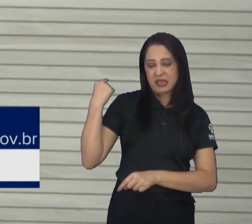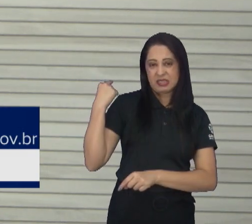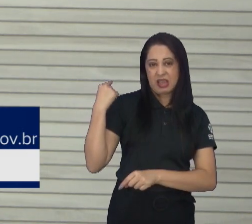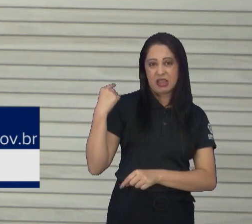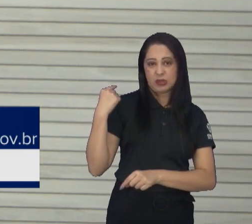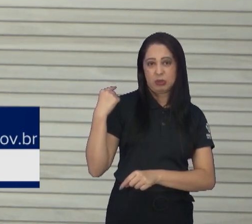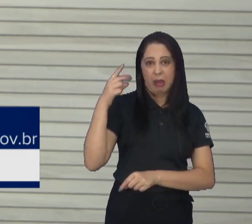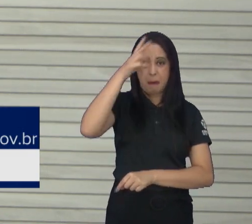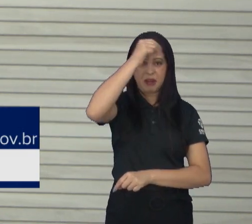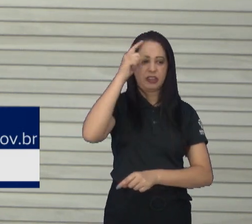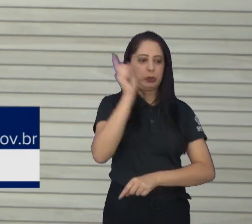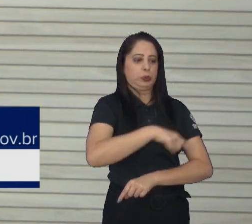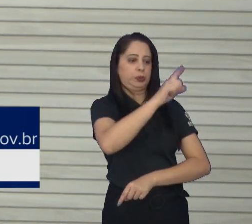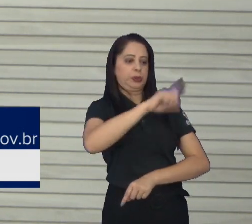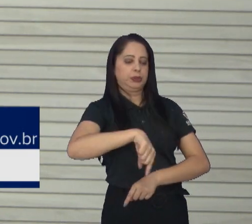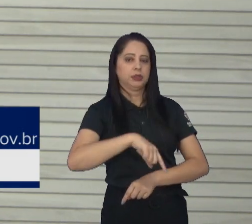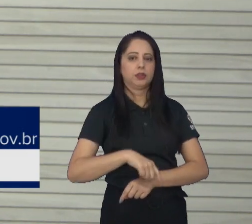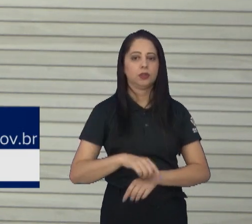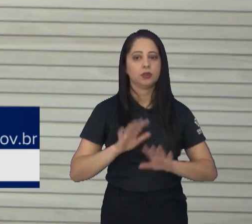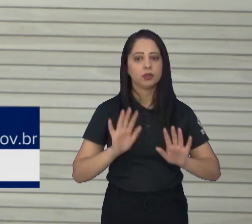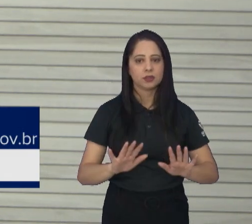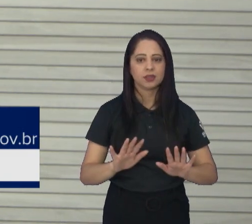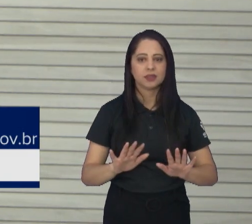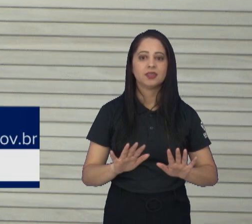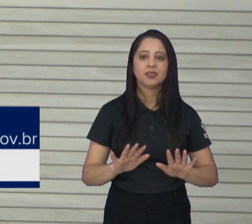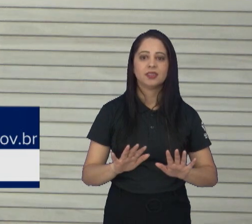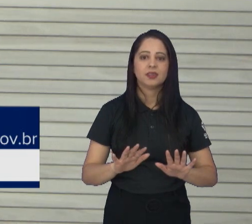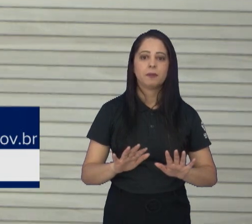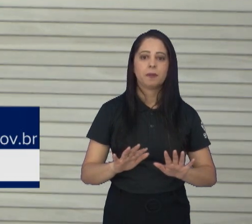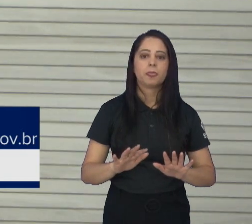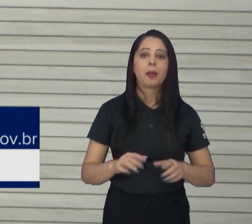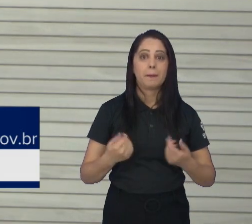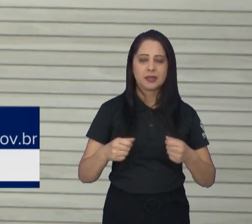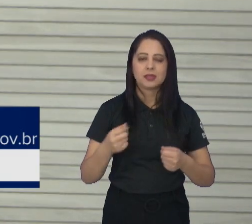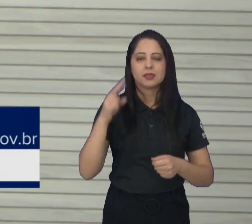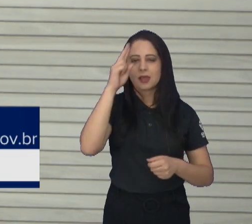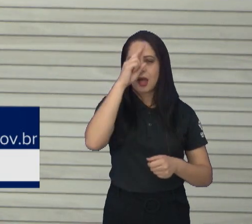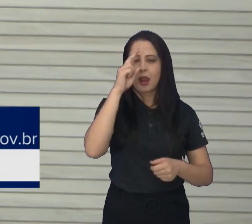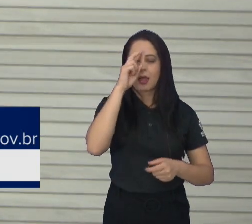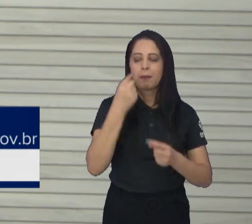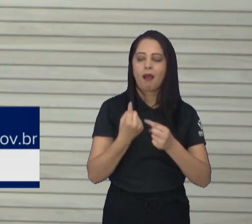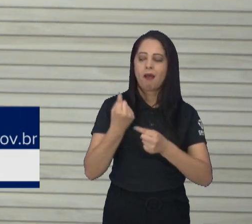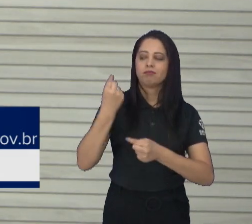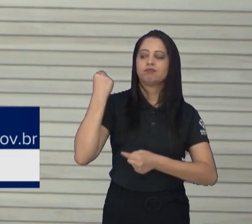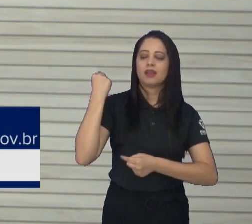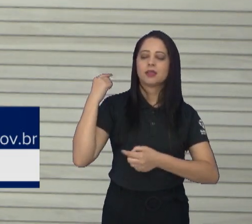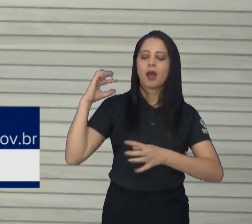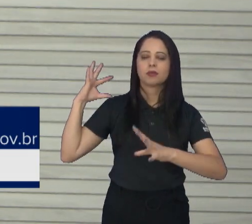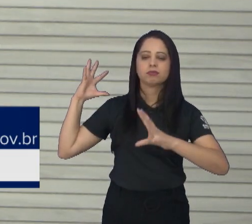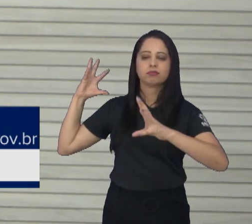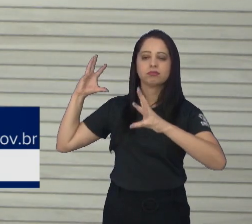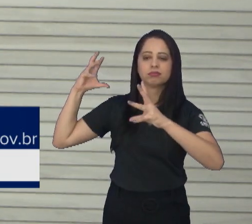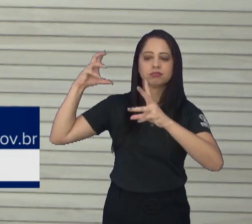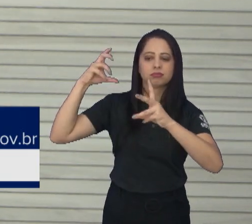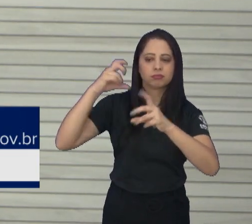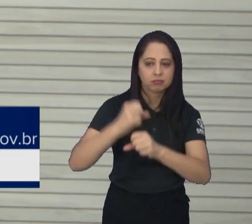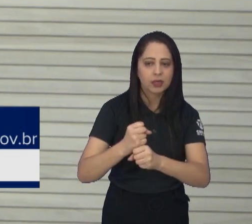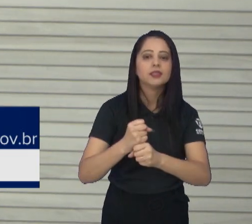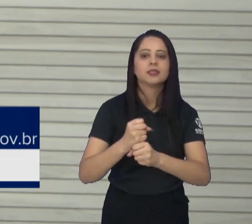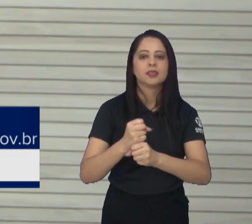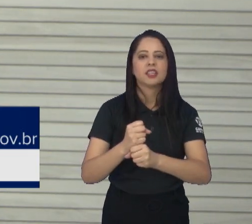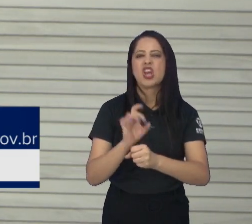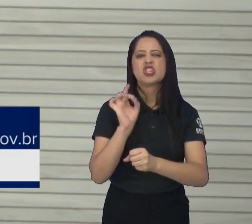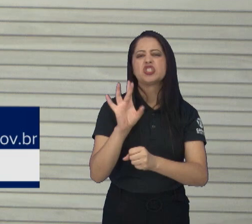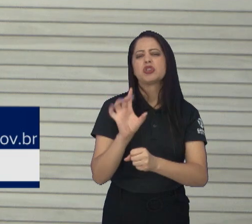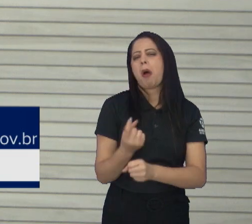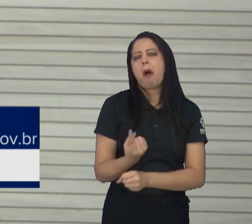gestão. Então a gente vê também que não podemos falar só do momento, né, tem que lembrar tudo o que aconteceu. Eu só peguei um dos itens, né,